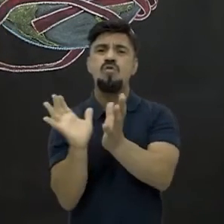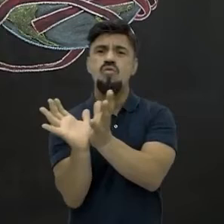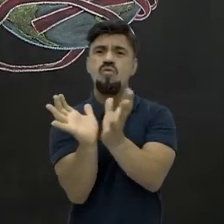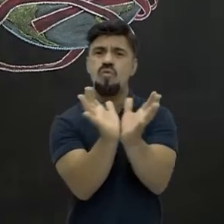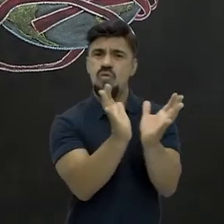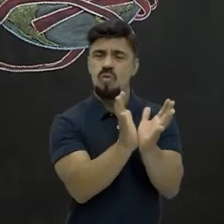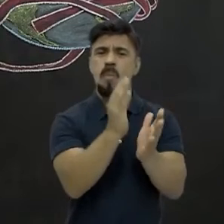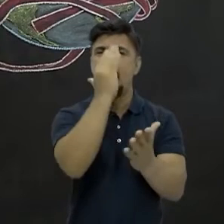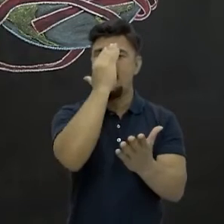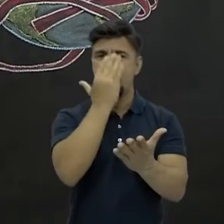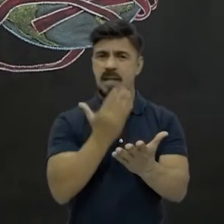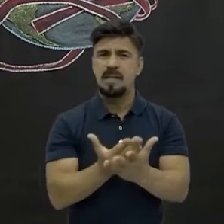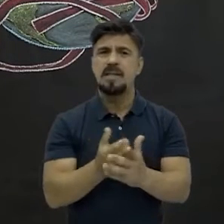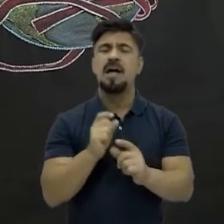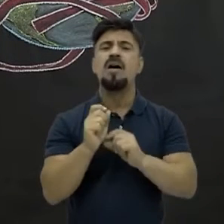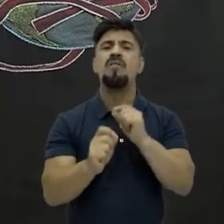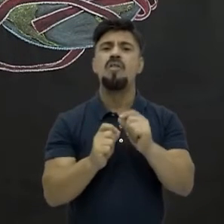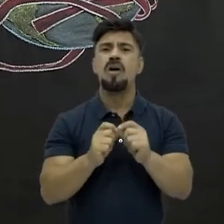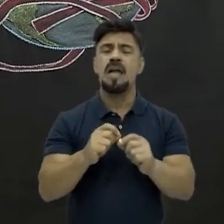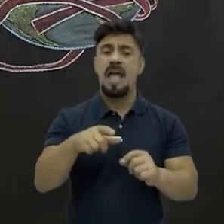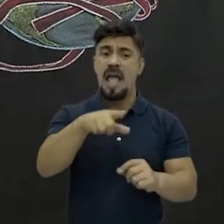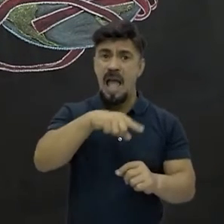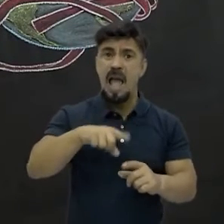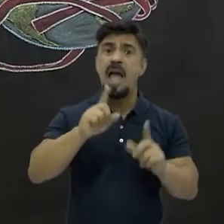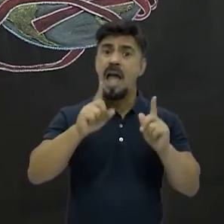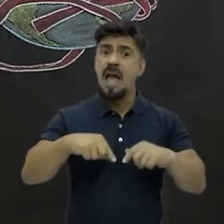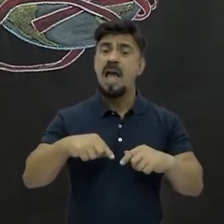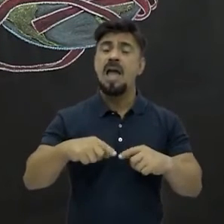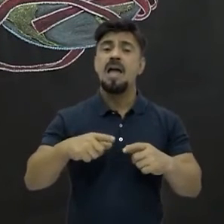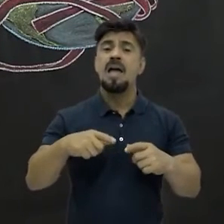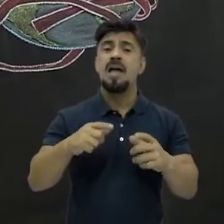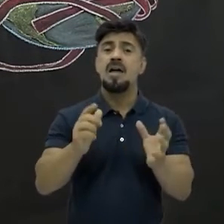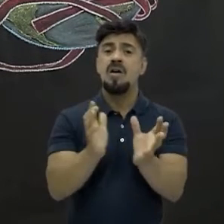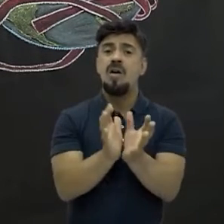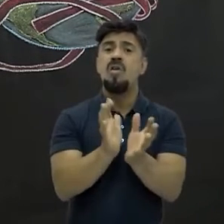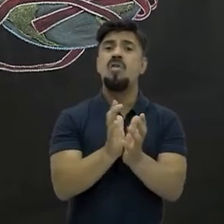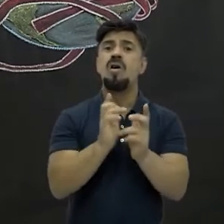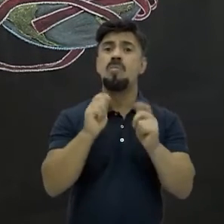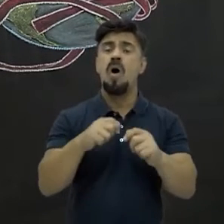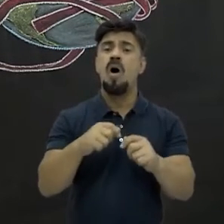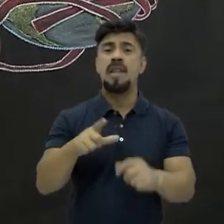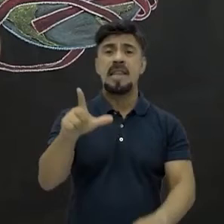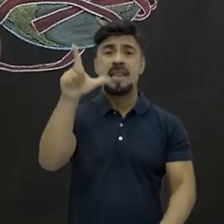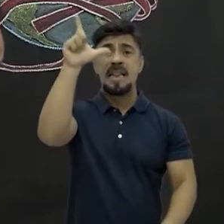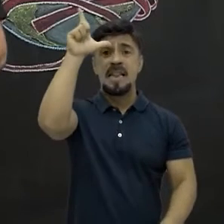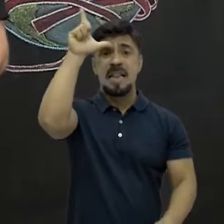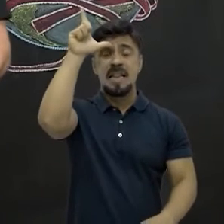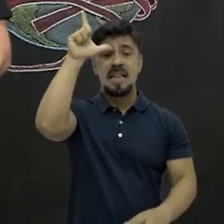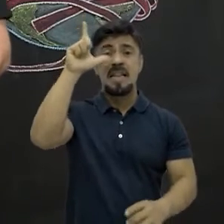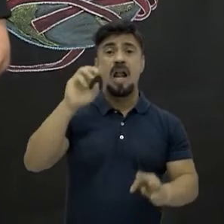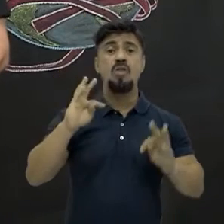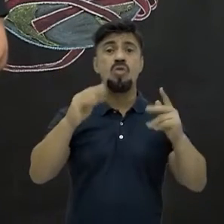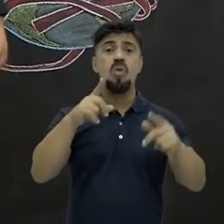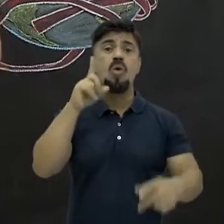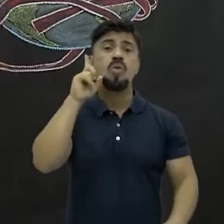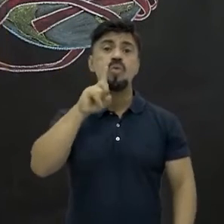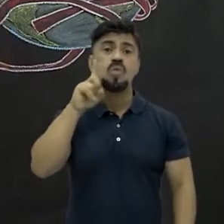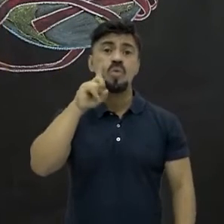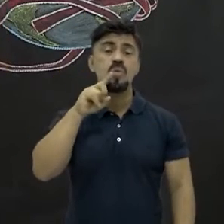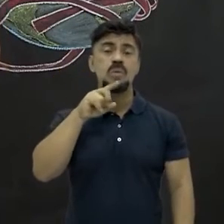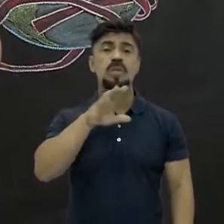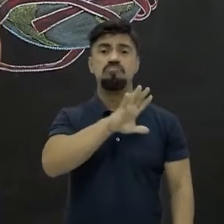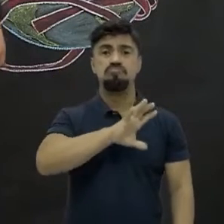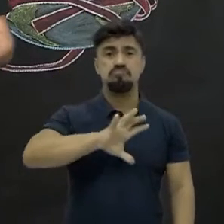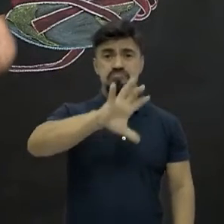estadunidenses acreditavam que seriam eles aí as pessoas que deveriam liderar todo o continente americano, uma